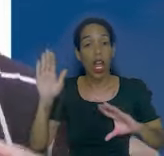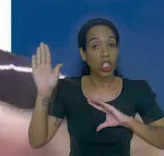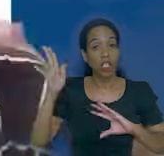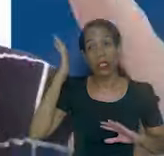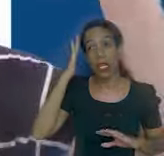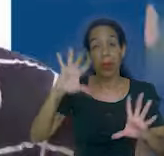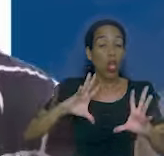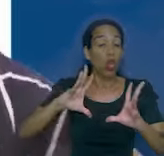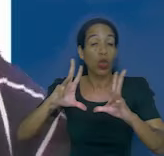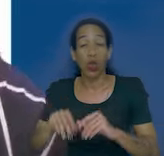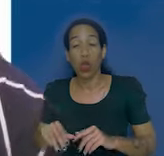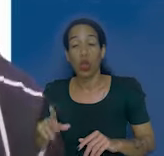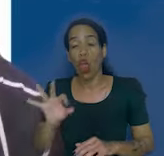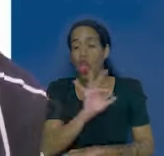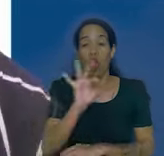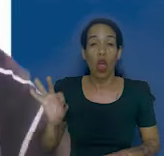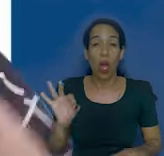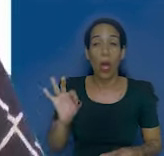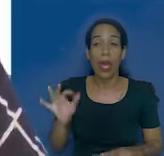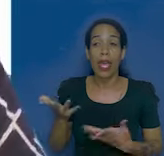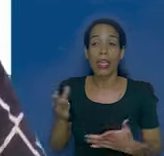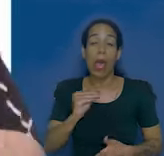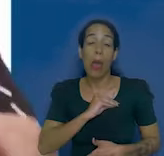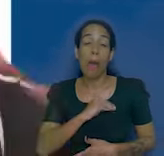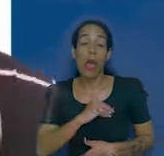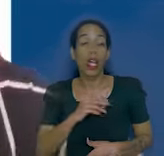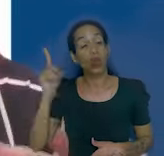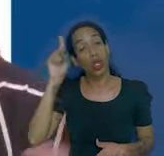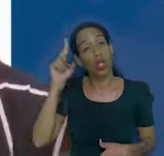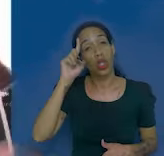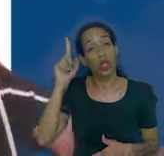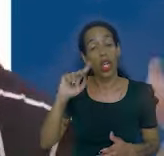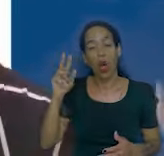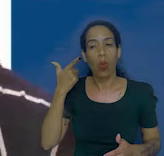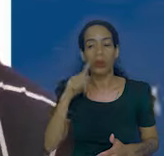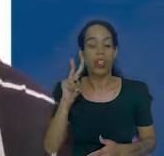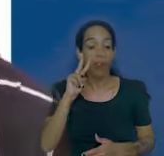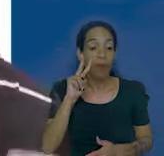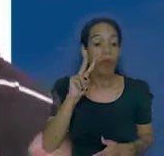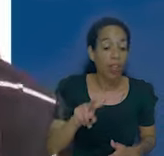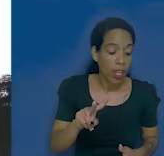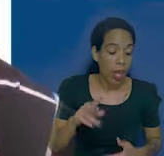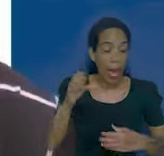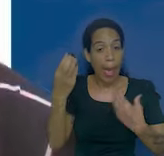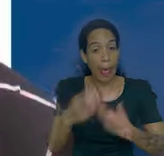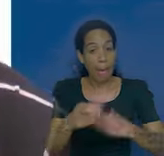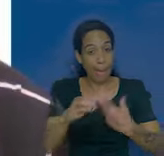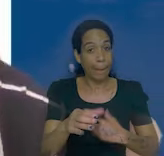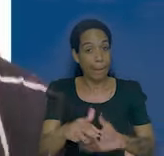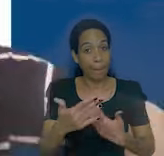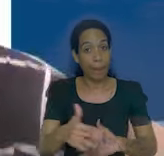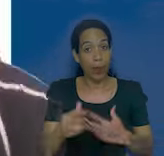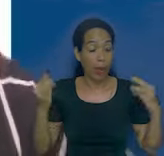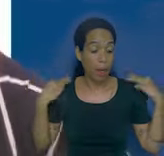candidato saber tudo daquilo que é muito novo e pecar naquilo que é o nosso dia a dia. Então, eu não consigo visualizar uma prova da